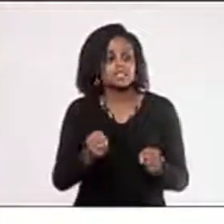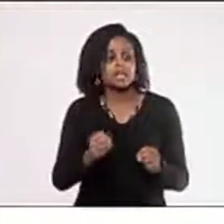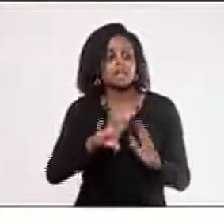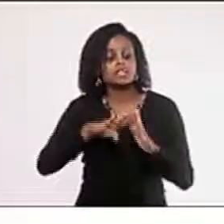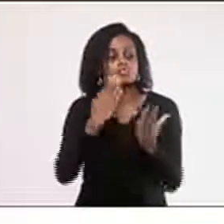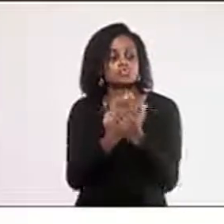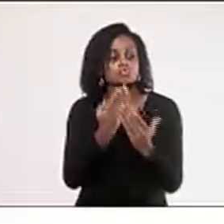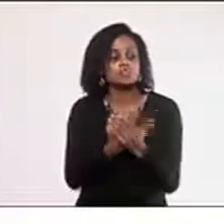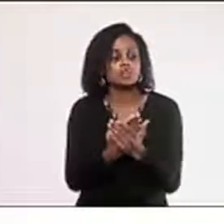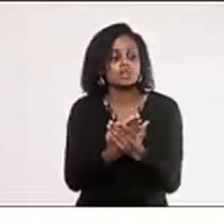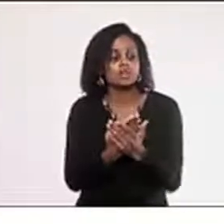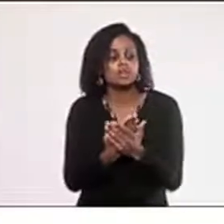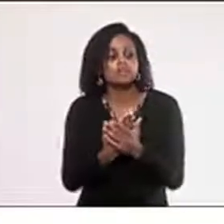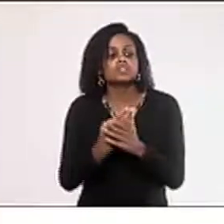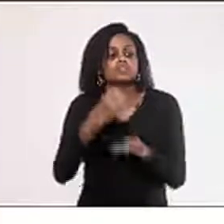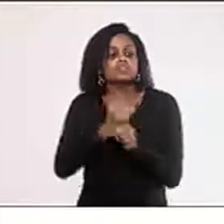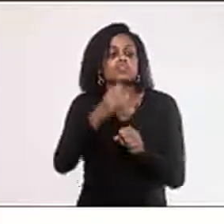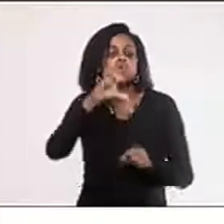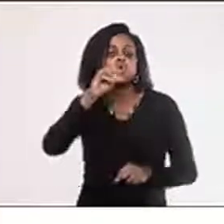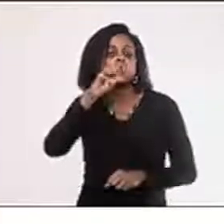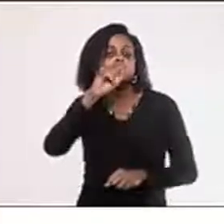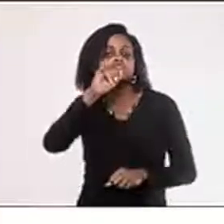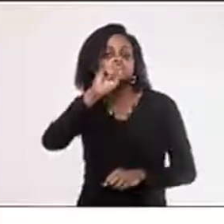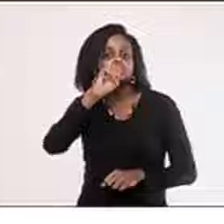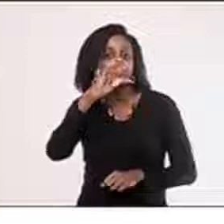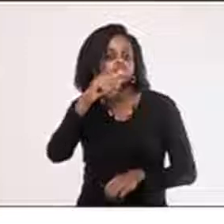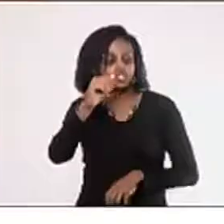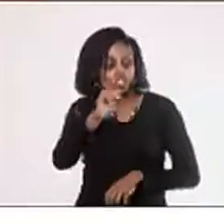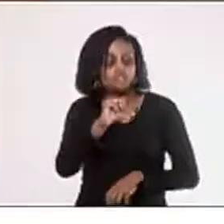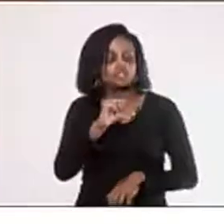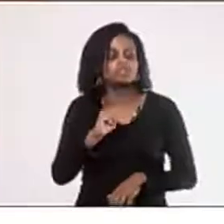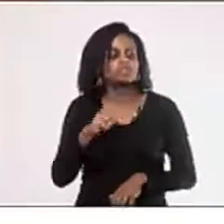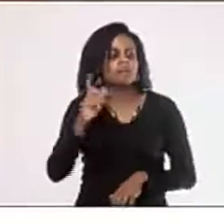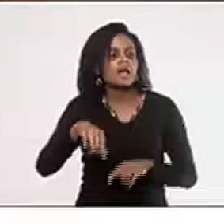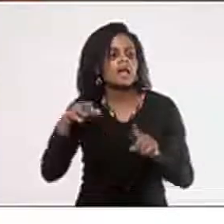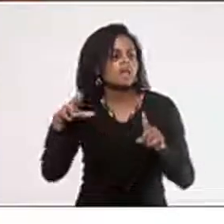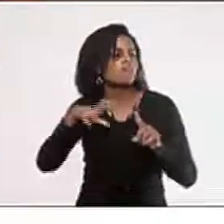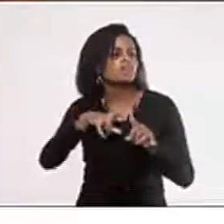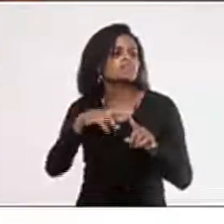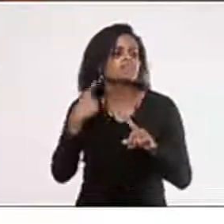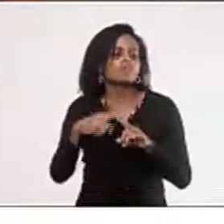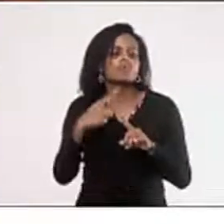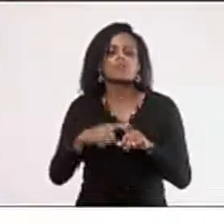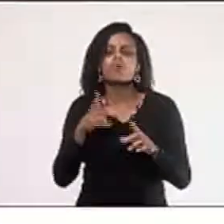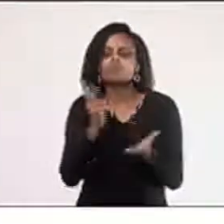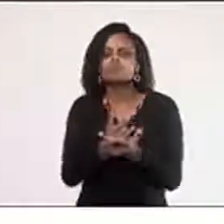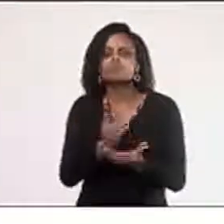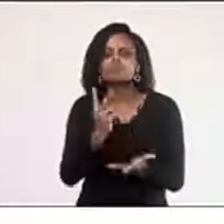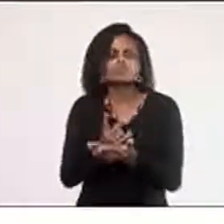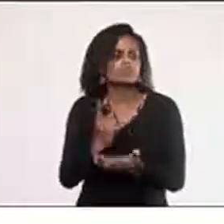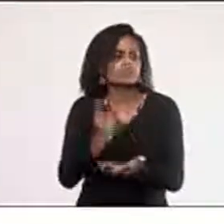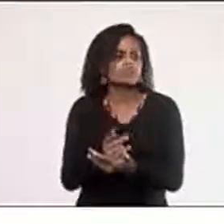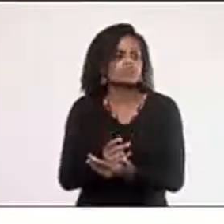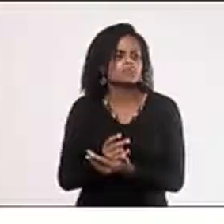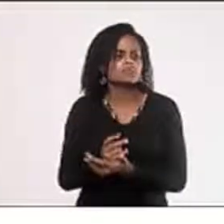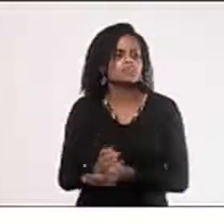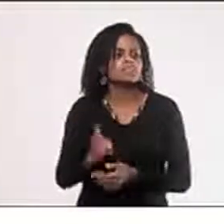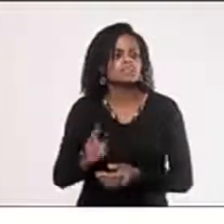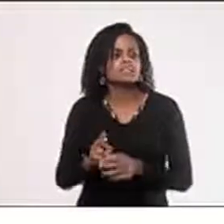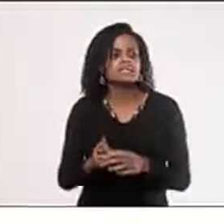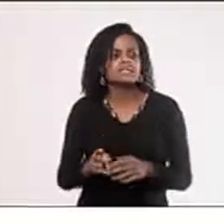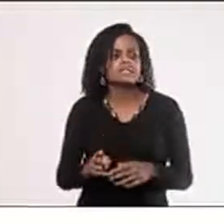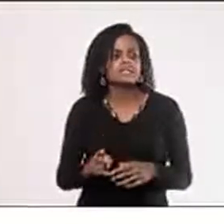cotistas em sua graduação. E isso é referência, porque quando continuamos sim figurando nos